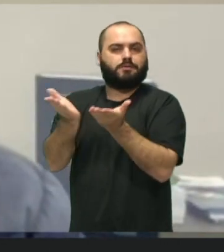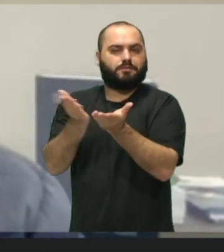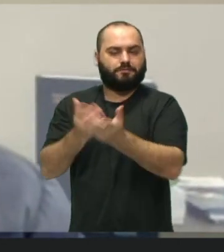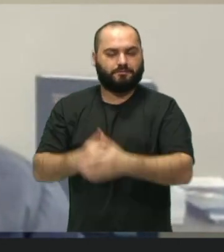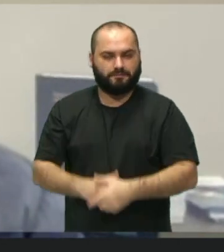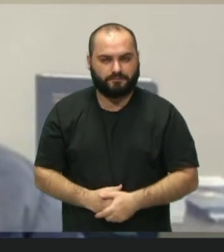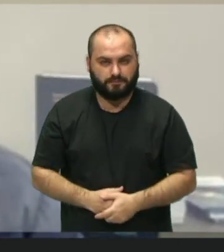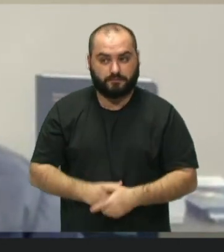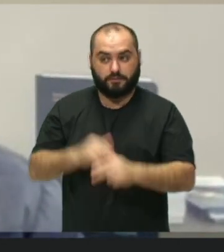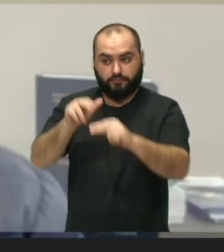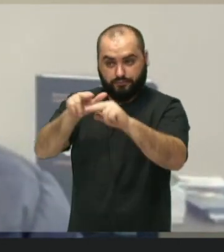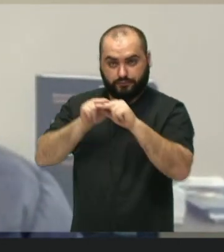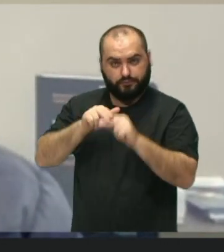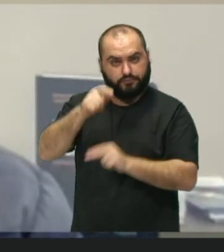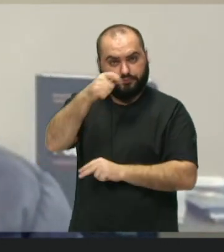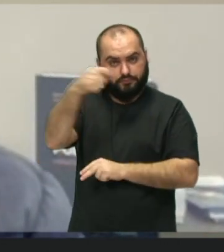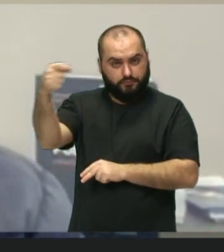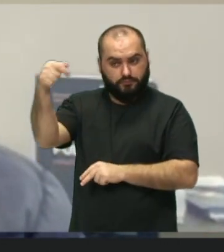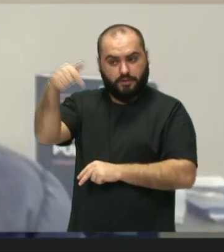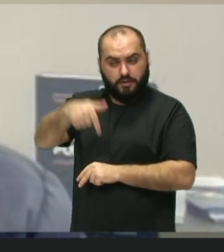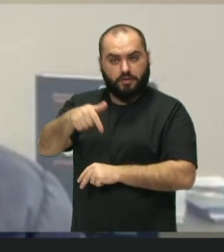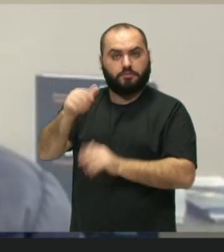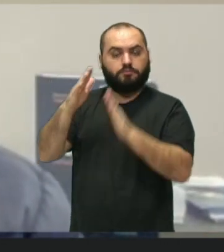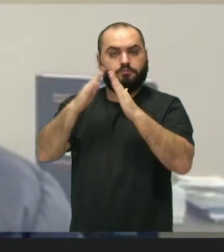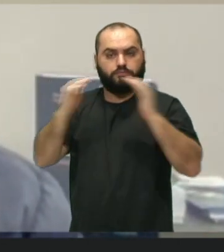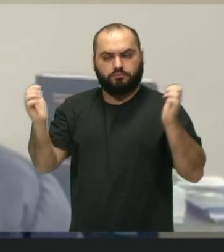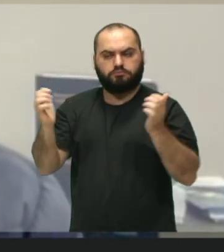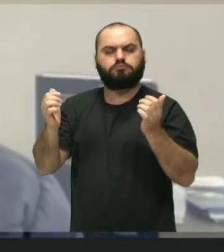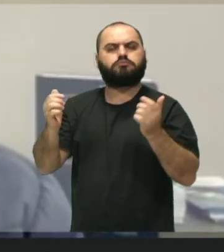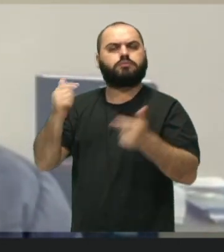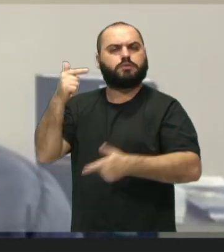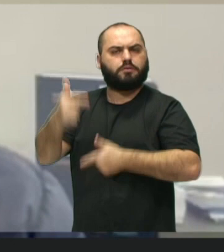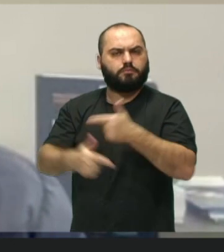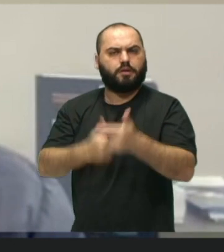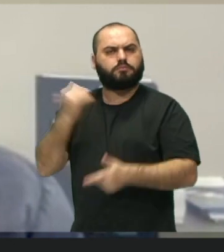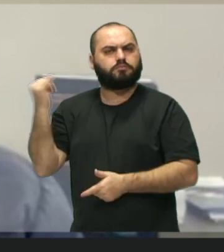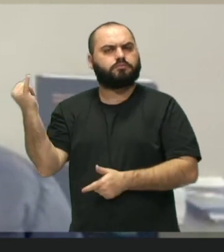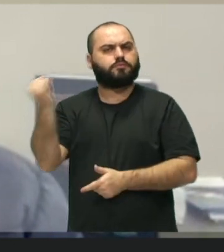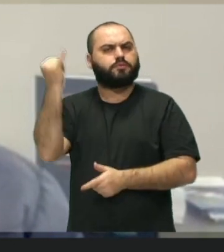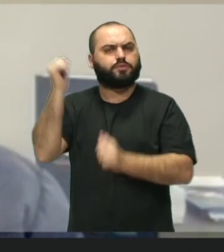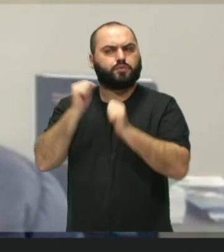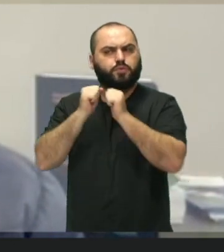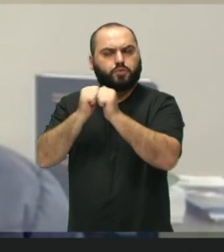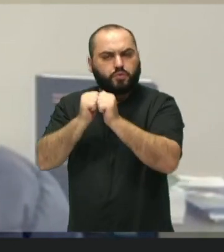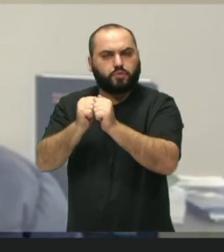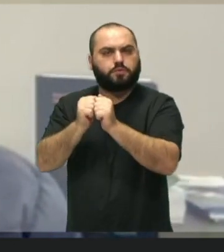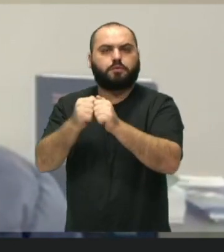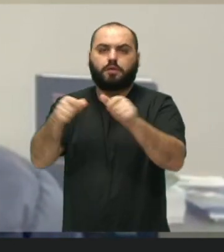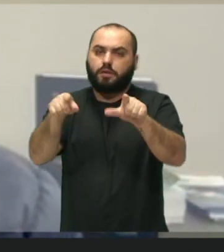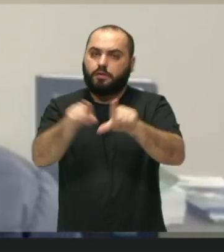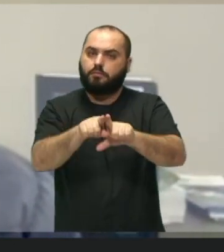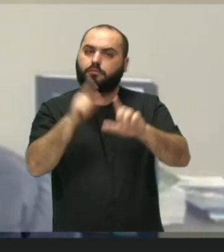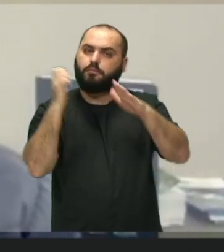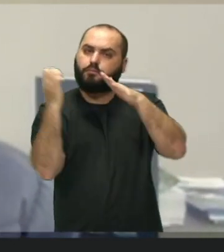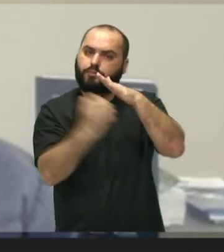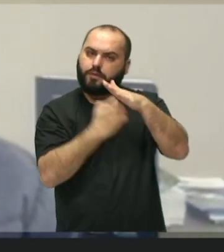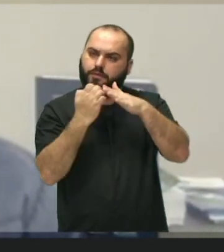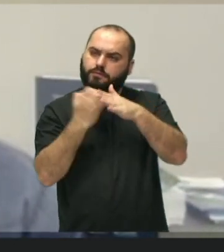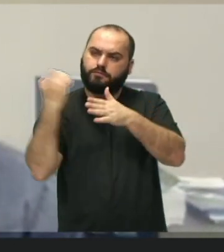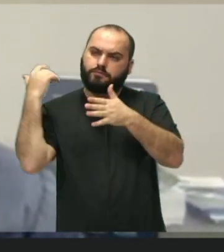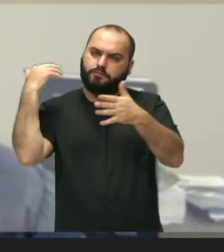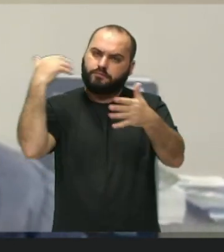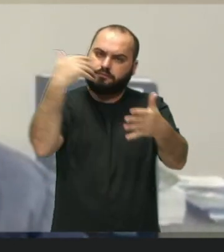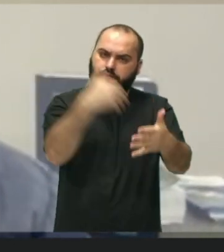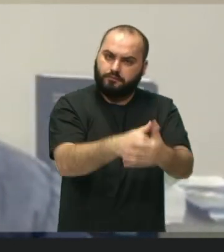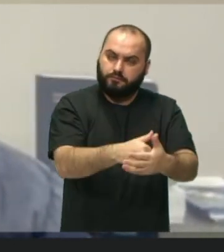o Observatório Social tem feito importantes trabalhos junto aos órgãos públicos e também às empresas no decorrer desse tempo todo.